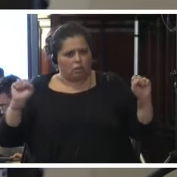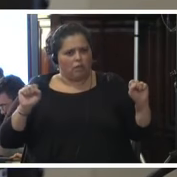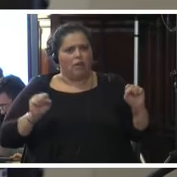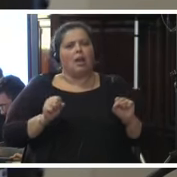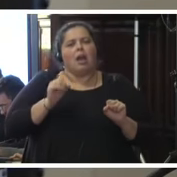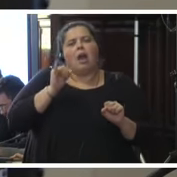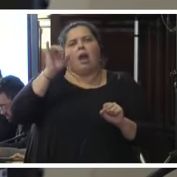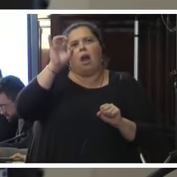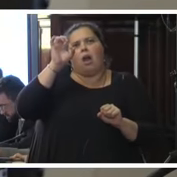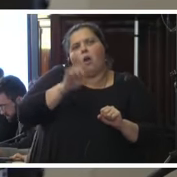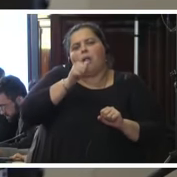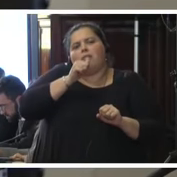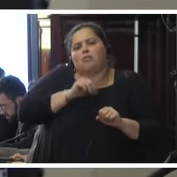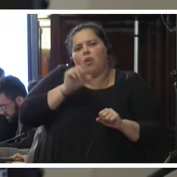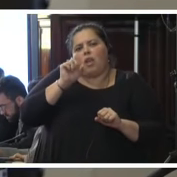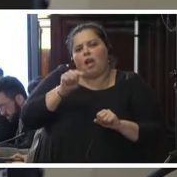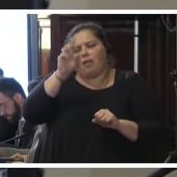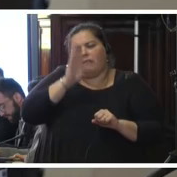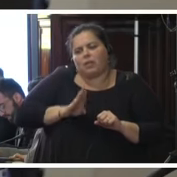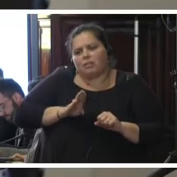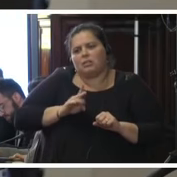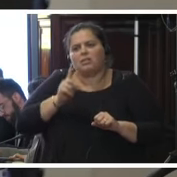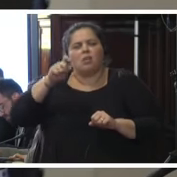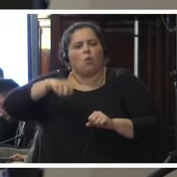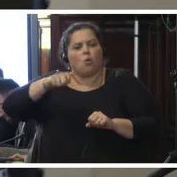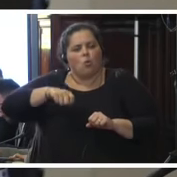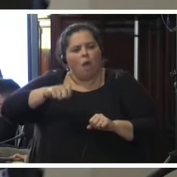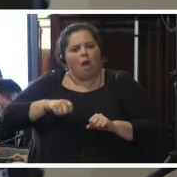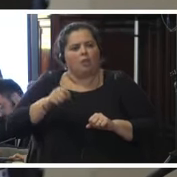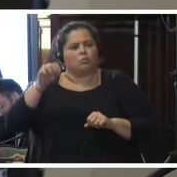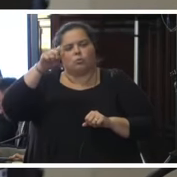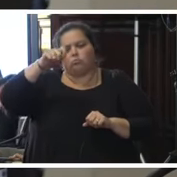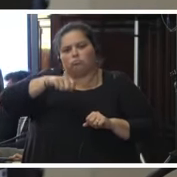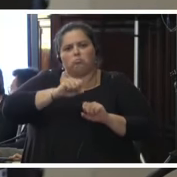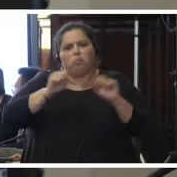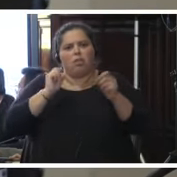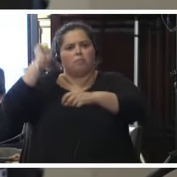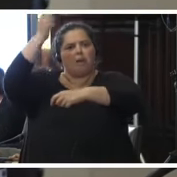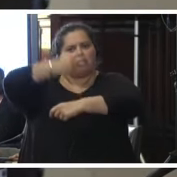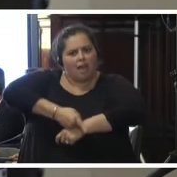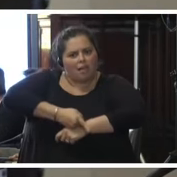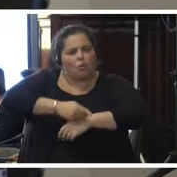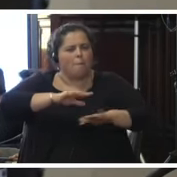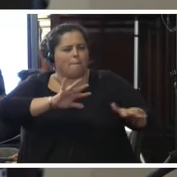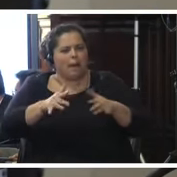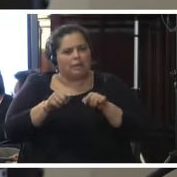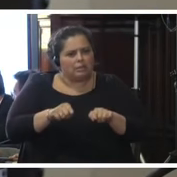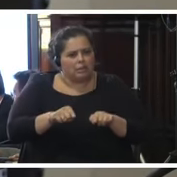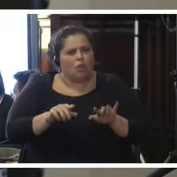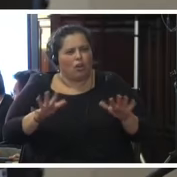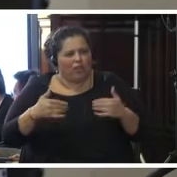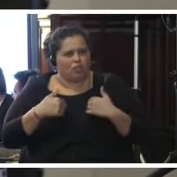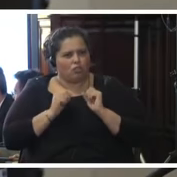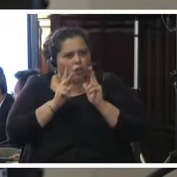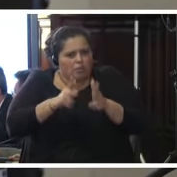se um juiz ou uma juíza emitiu um mandado parecido com esse que estou dizendo, teoricamente, poderia existir